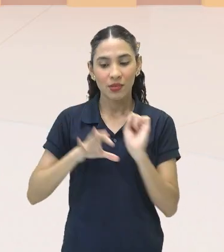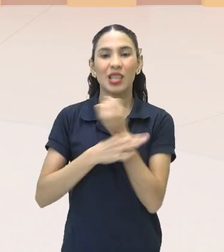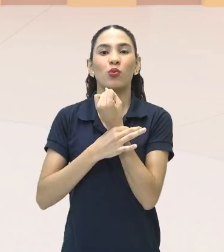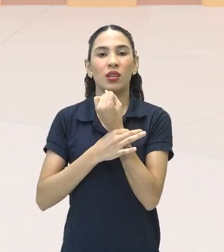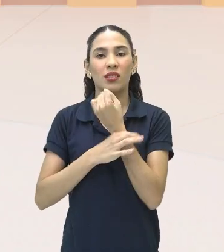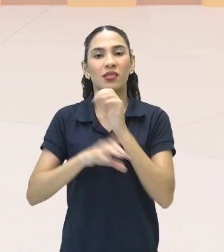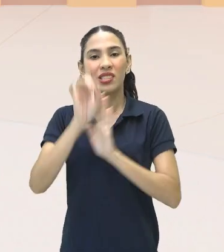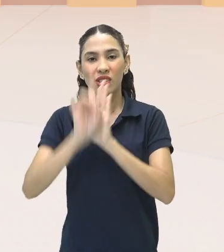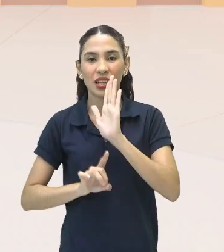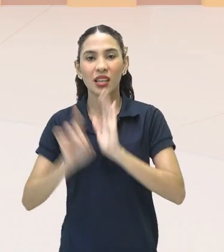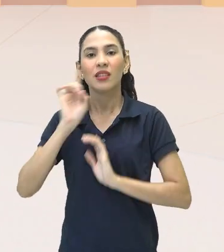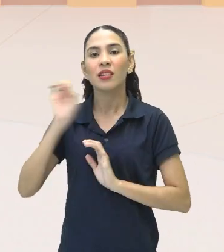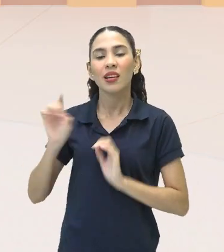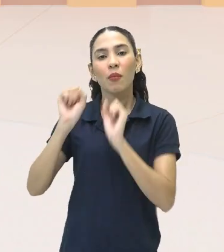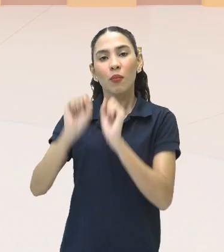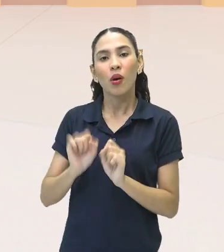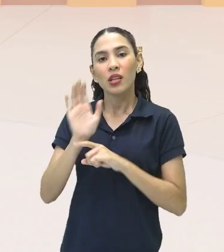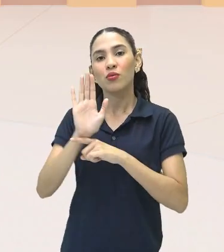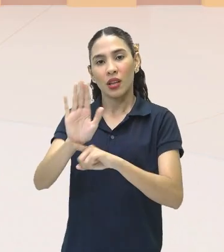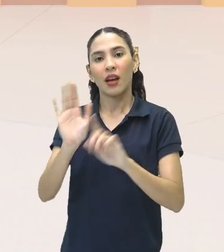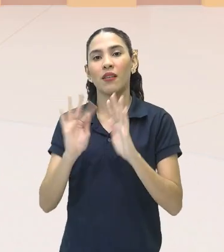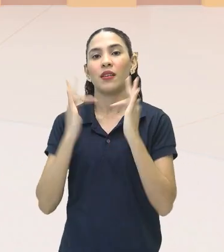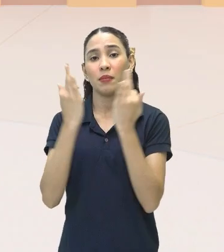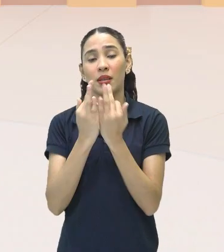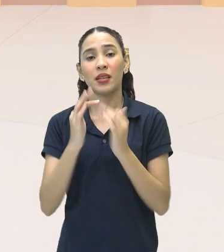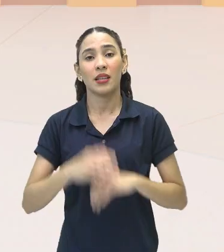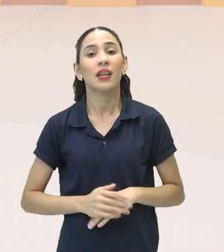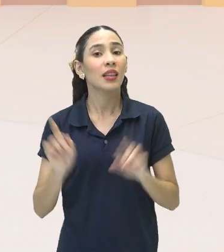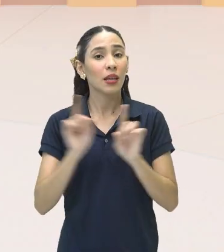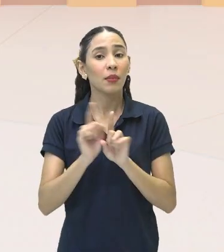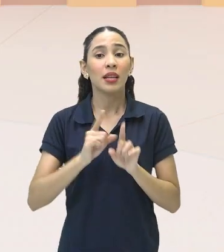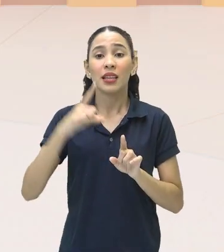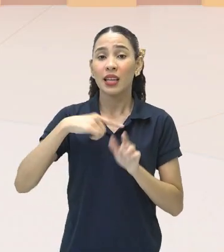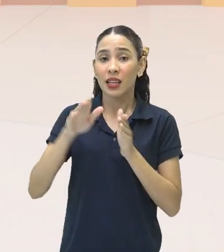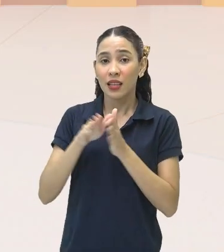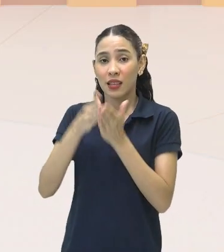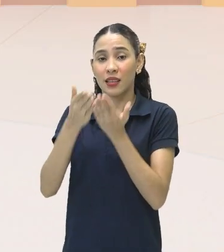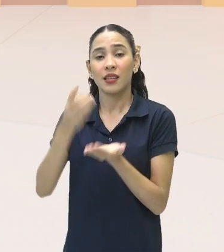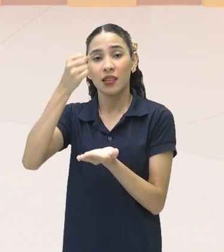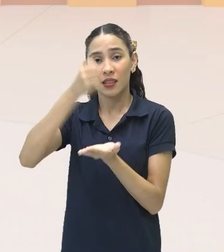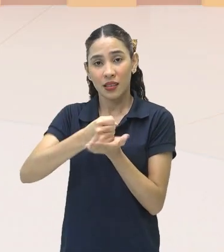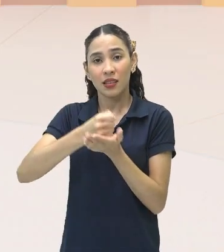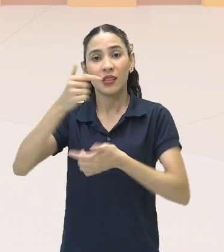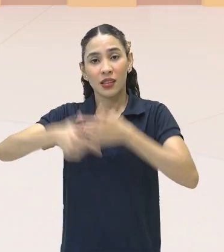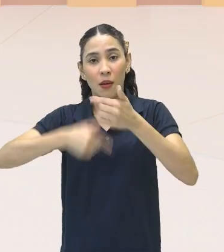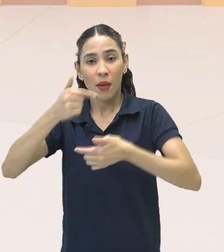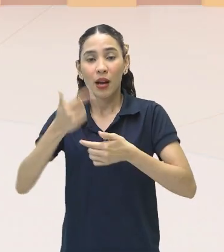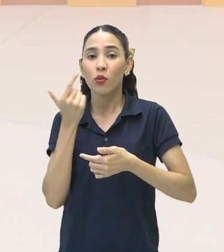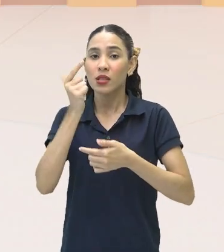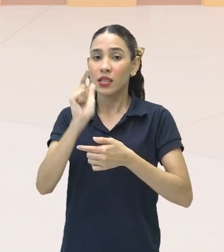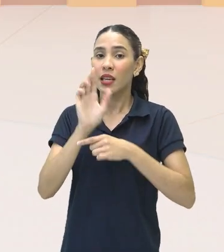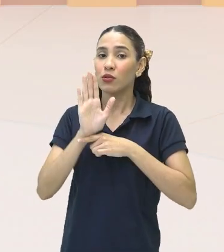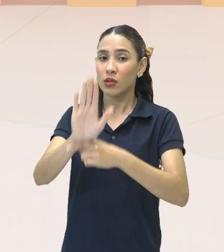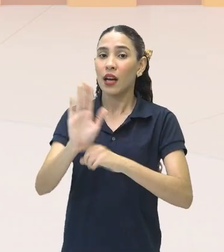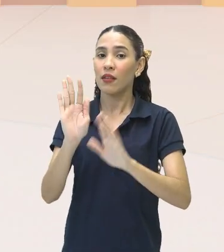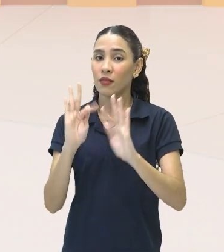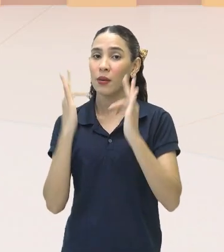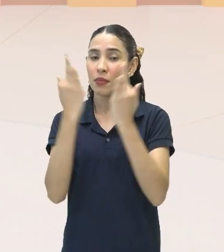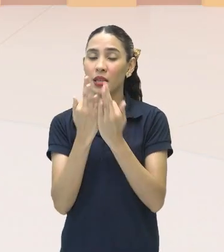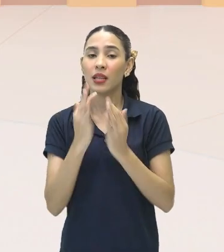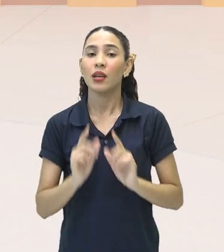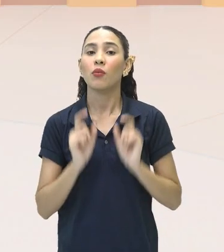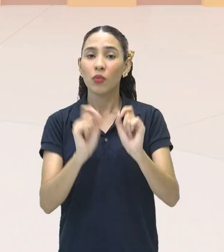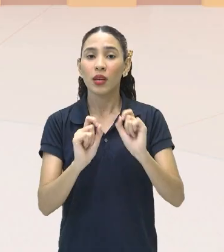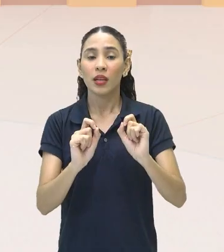ele tem essa carteira e pode sustentar a sua família. Quando ele tem essa carteira para sustentar a sua família, dentro do